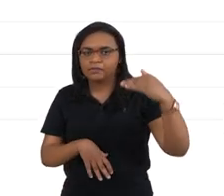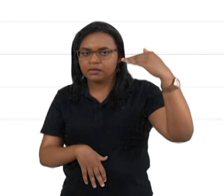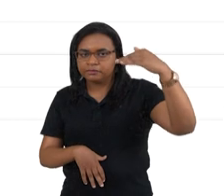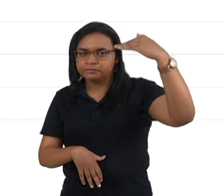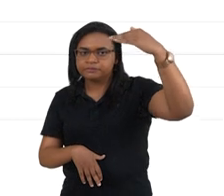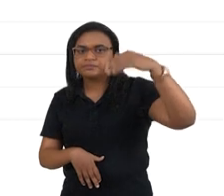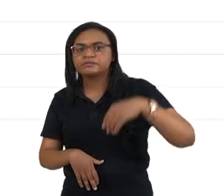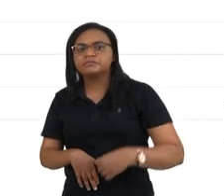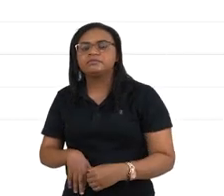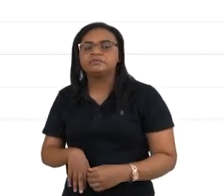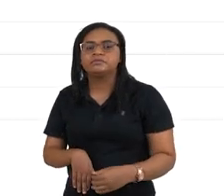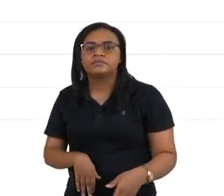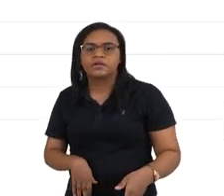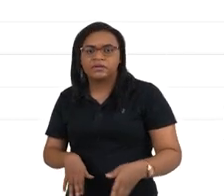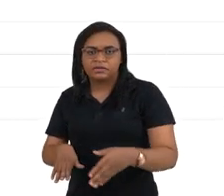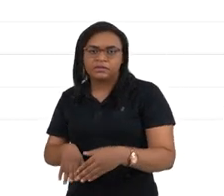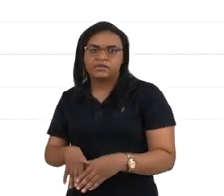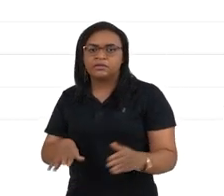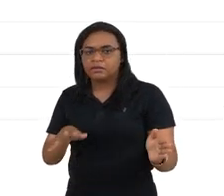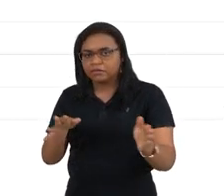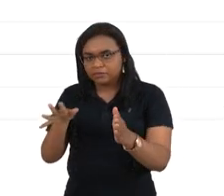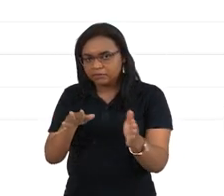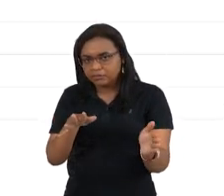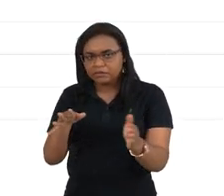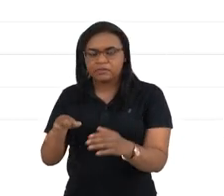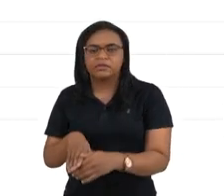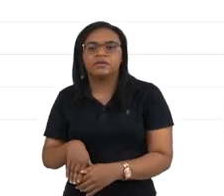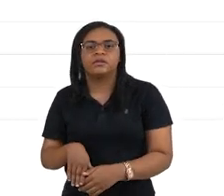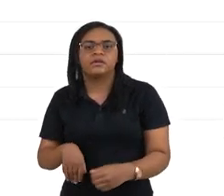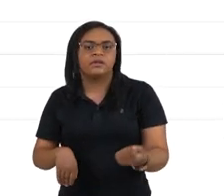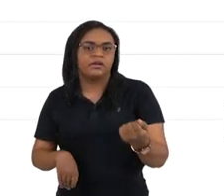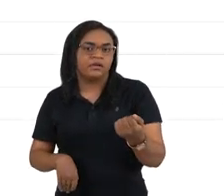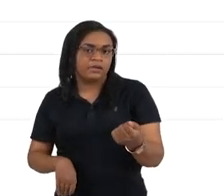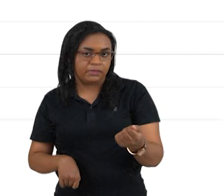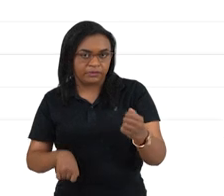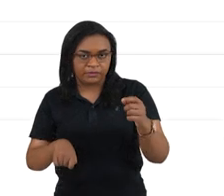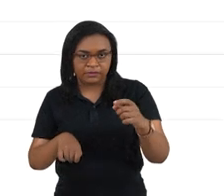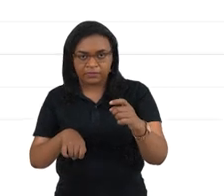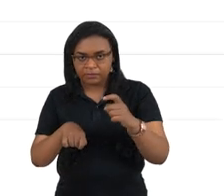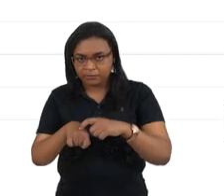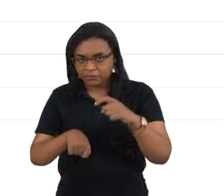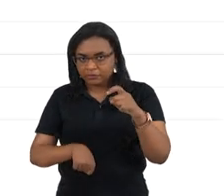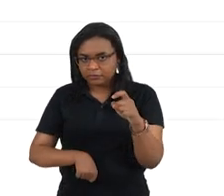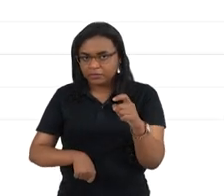estão no mesmo sentido, nós dizemos que elas são diretamente proporcionais. Então, é só multiplicar os meios